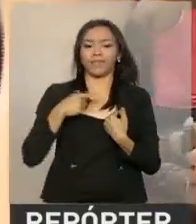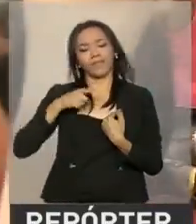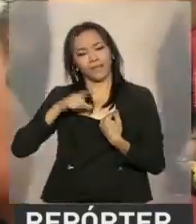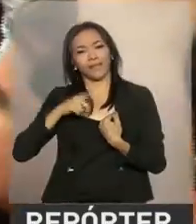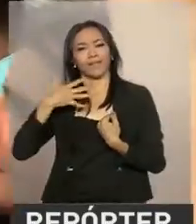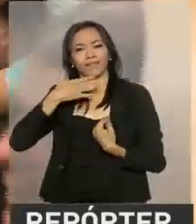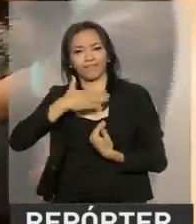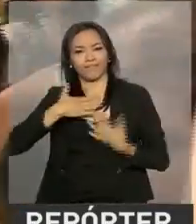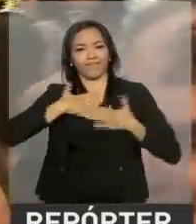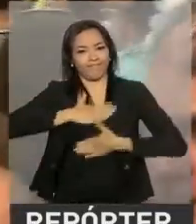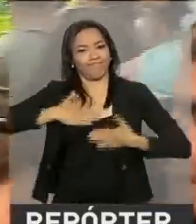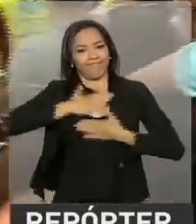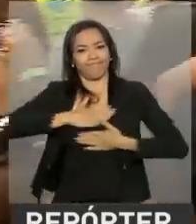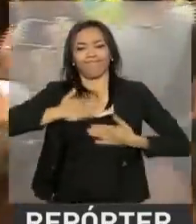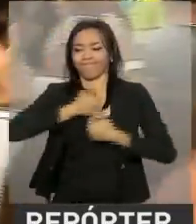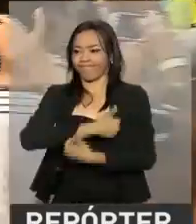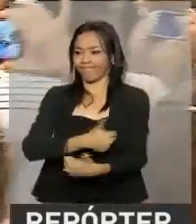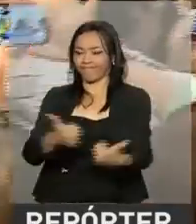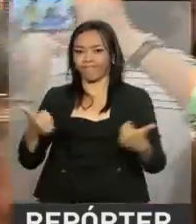é garantida.